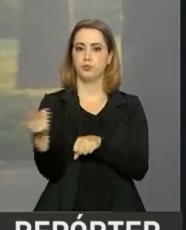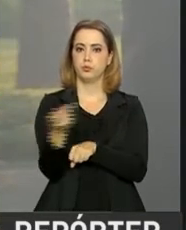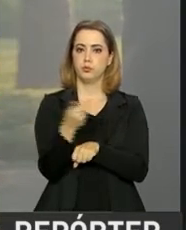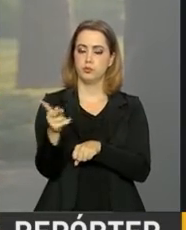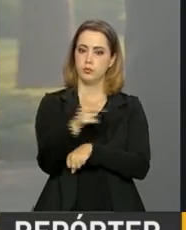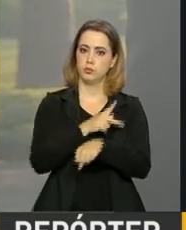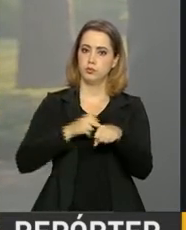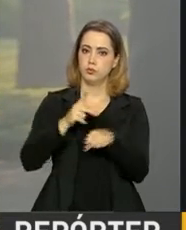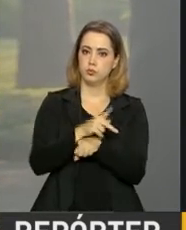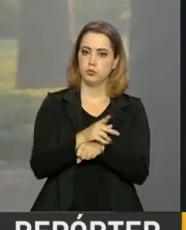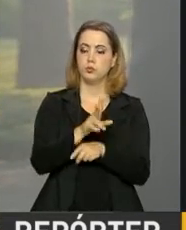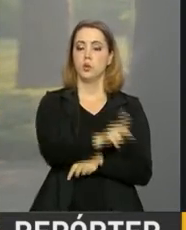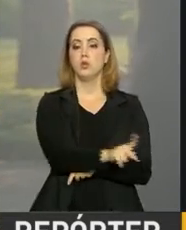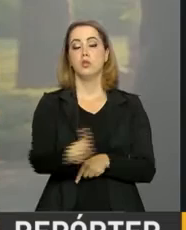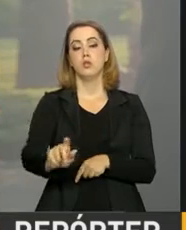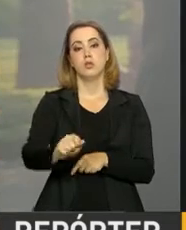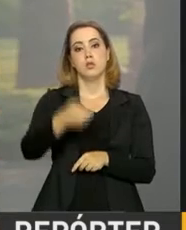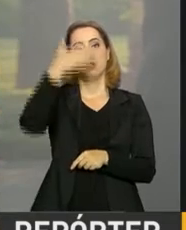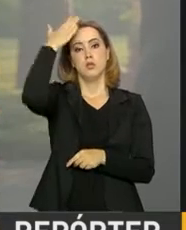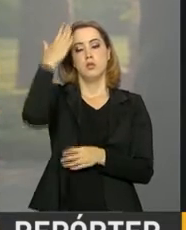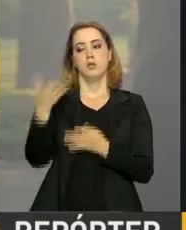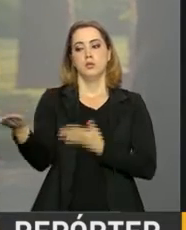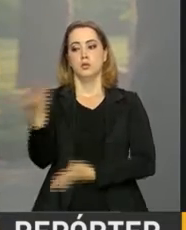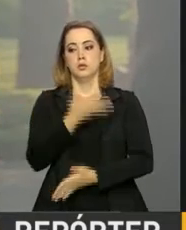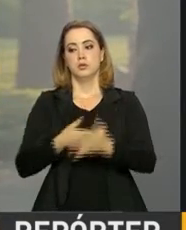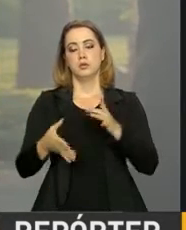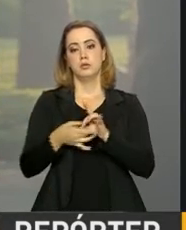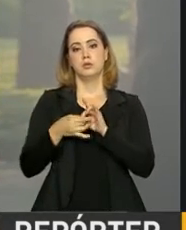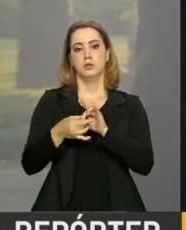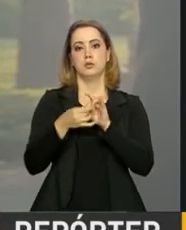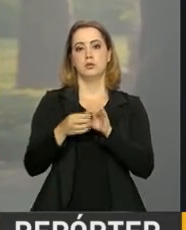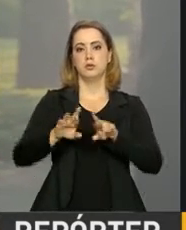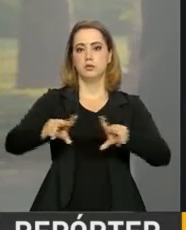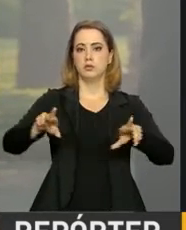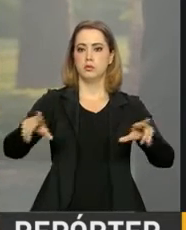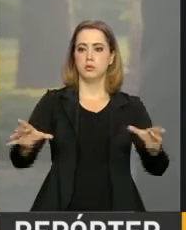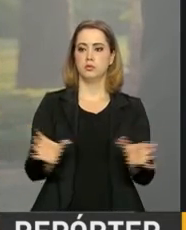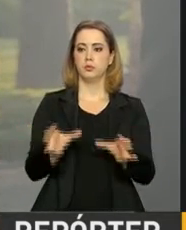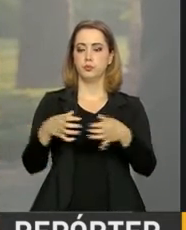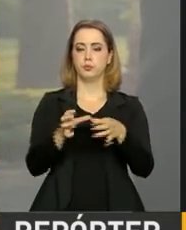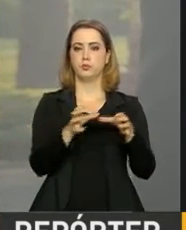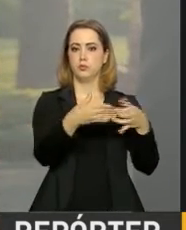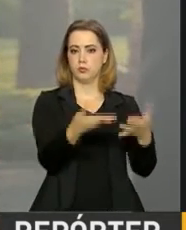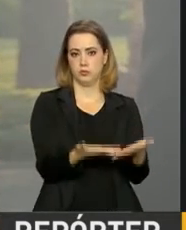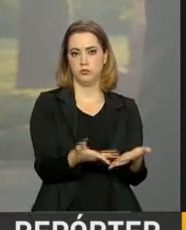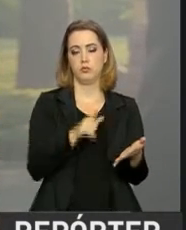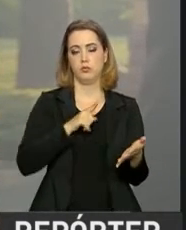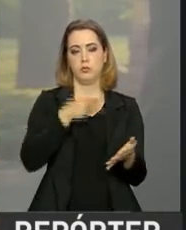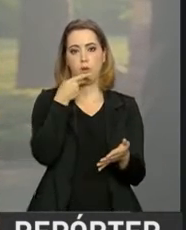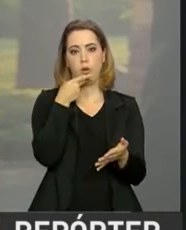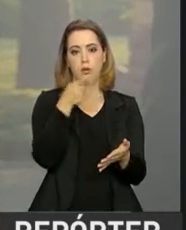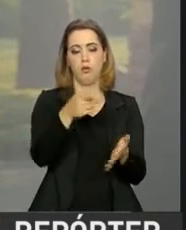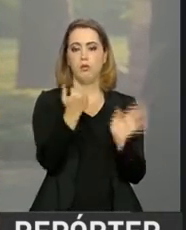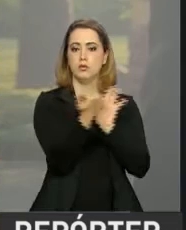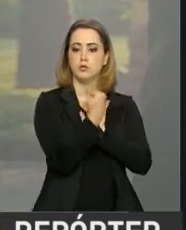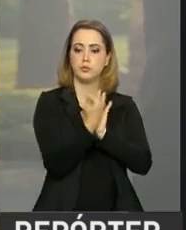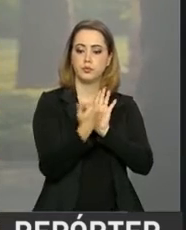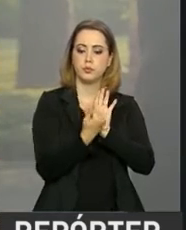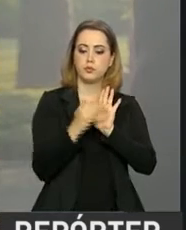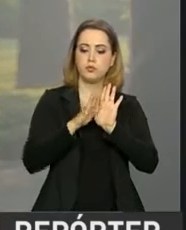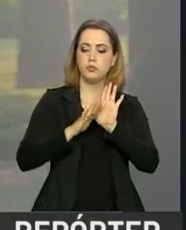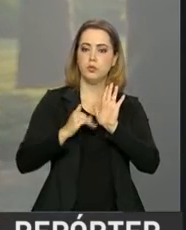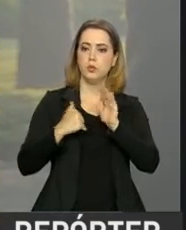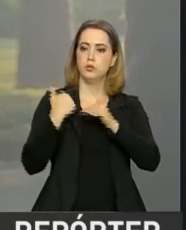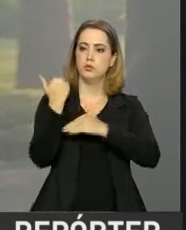michel temer destacou a cooperação entre os dois países nas diversas áreas e também aproveitou para falar sobre o projeto crescer que